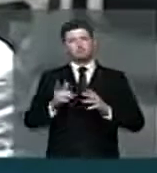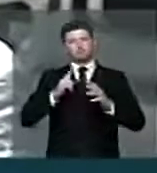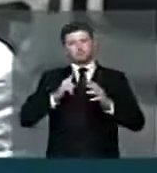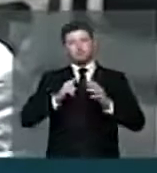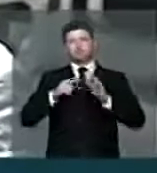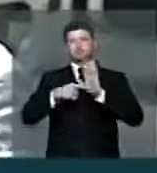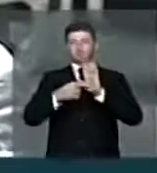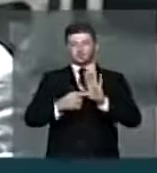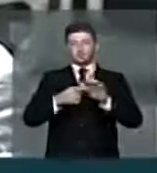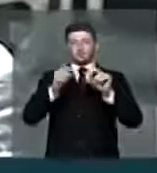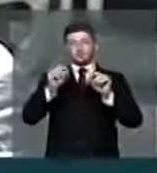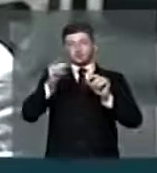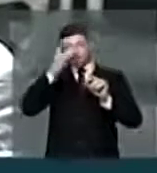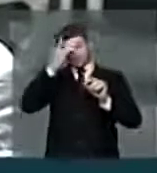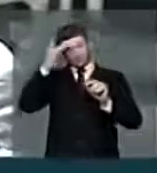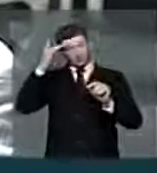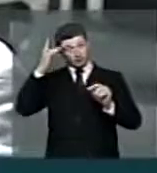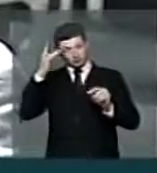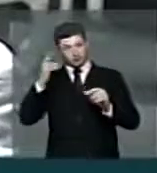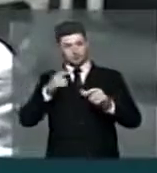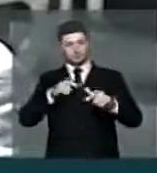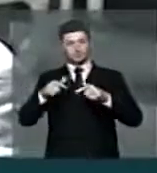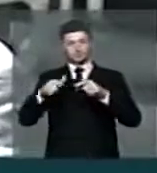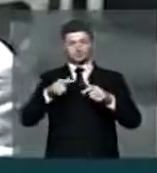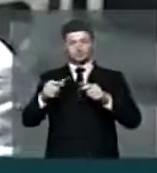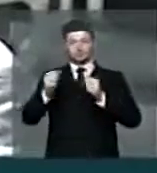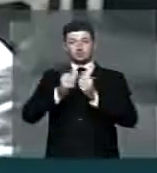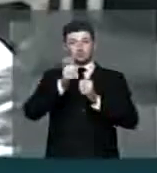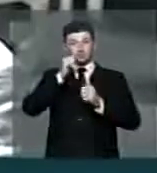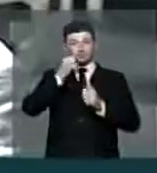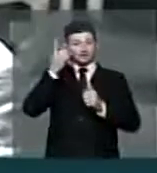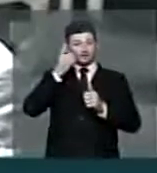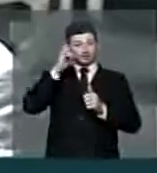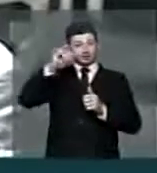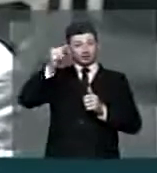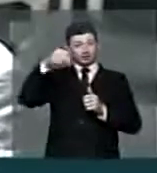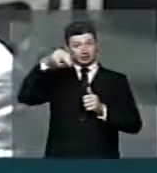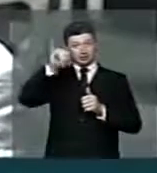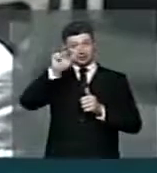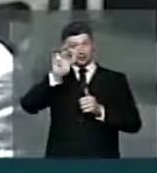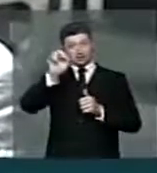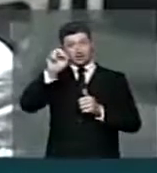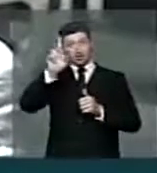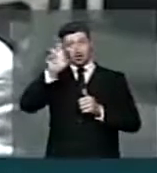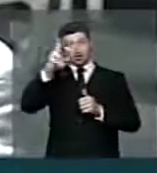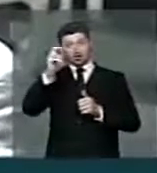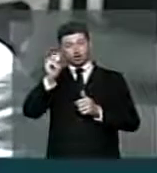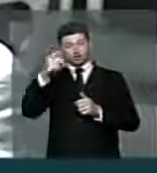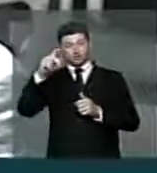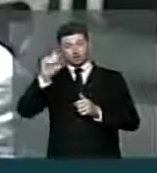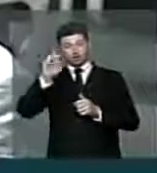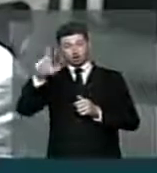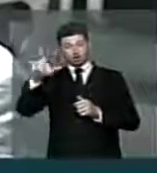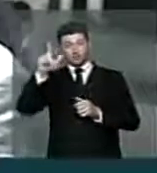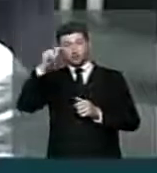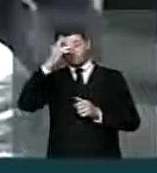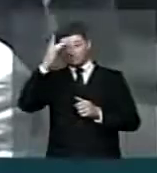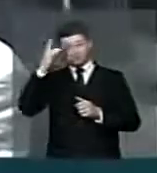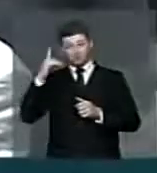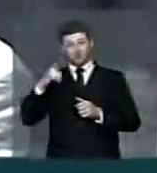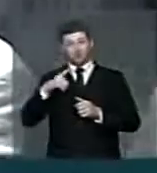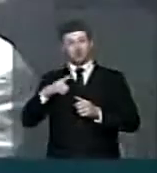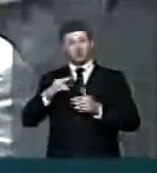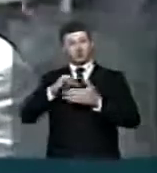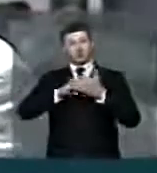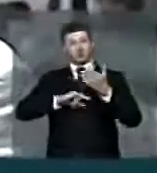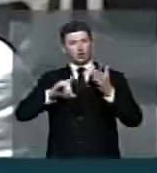dando conta de que pessoas que trabalharam com a deputada estadual Janira Rocha do PSOL são portadores de um